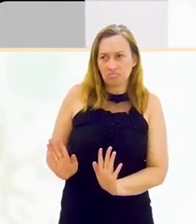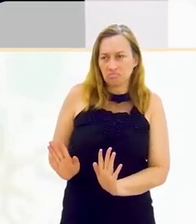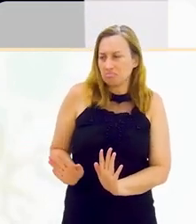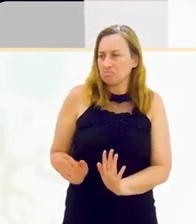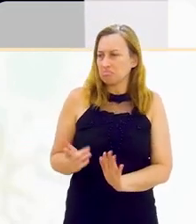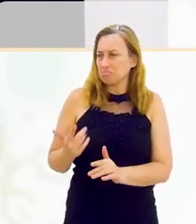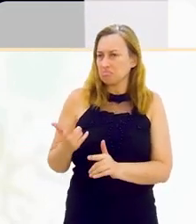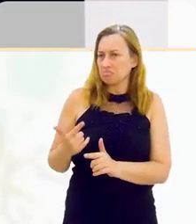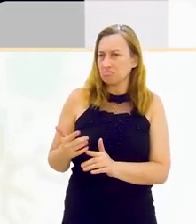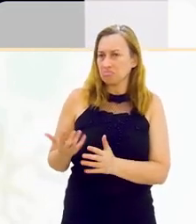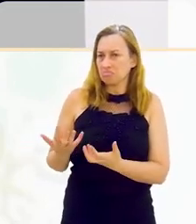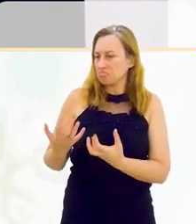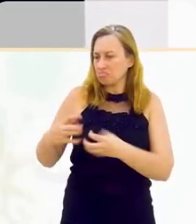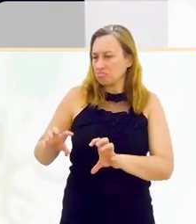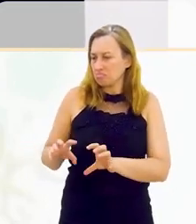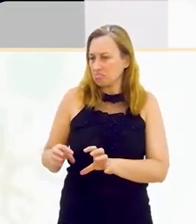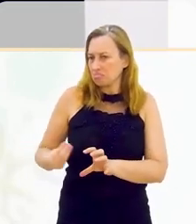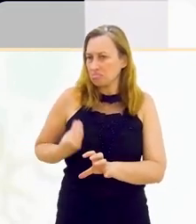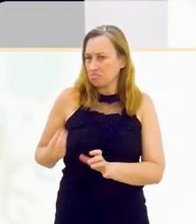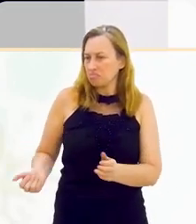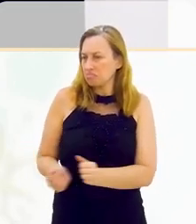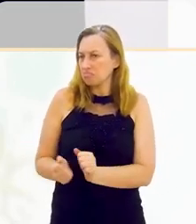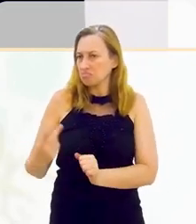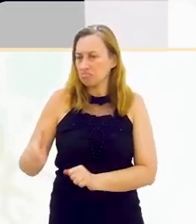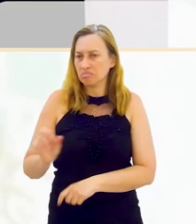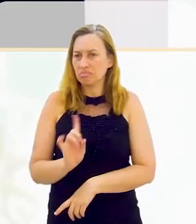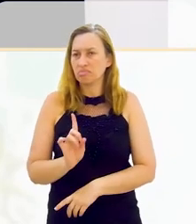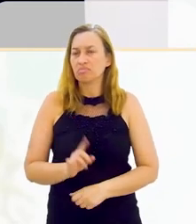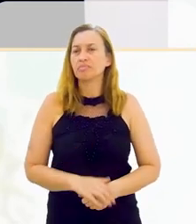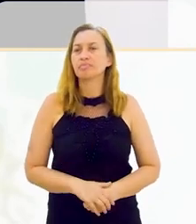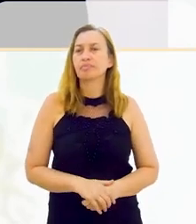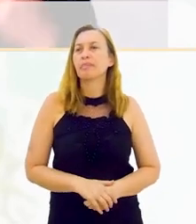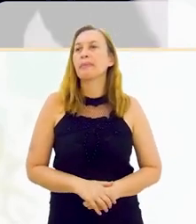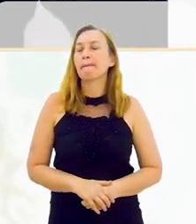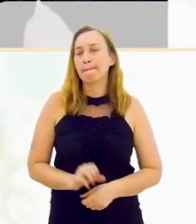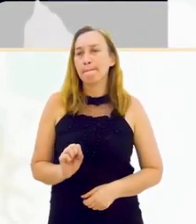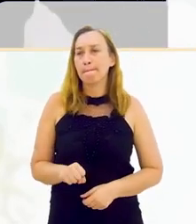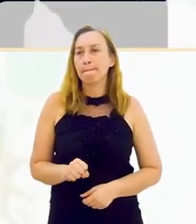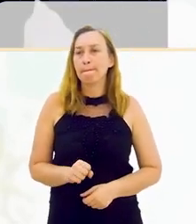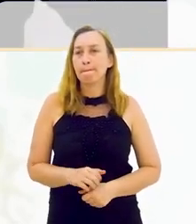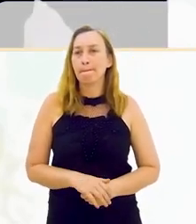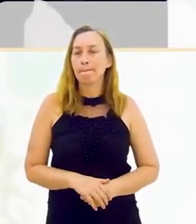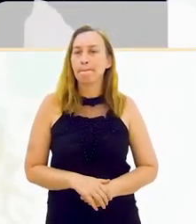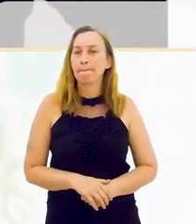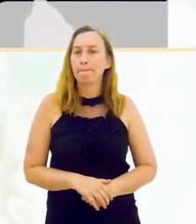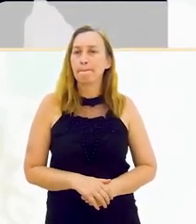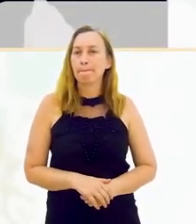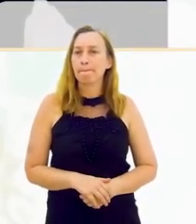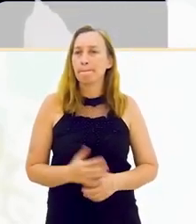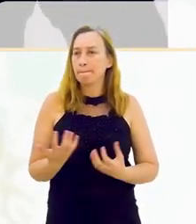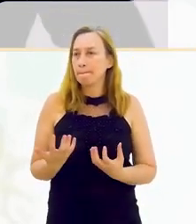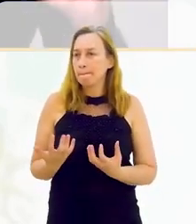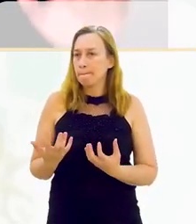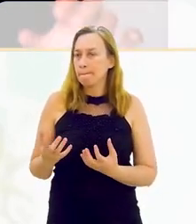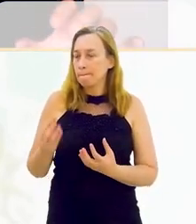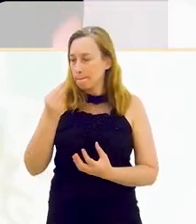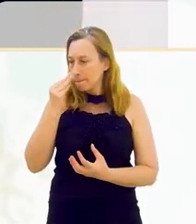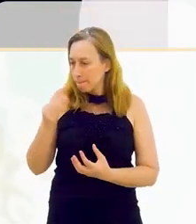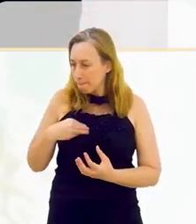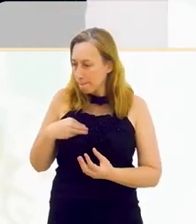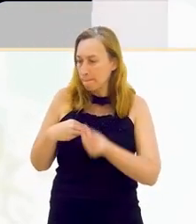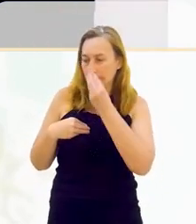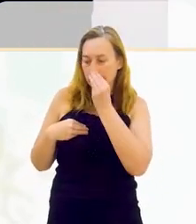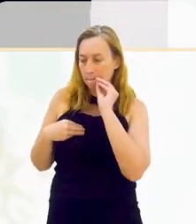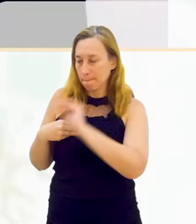também não me interessa. Não, em algum lugar ali estava que eu, né? Isso. Eles não Se me eu não querem, sou, eu não